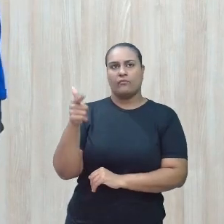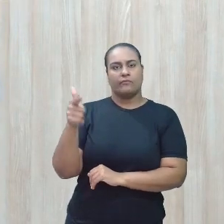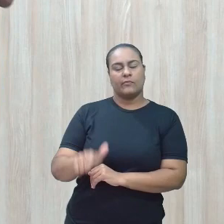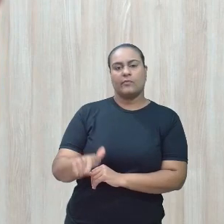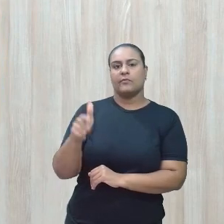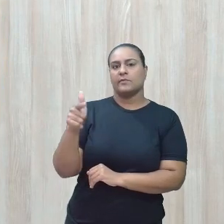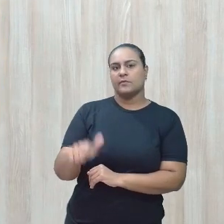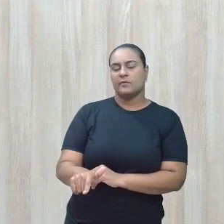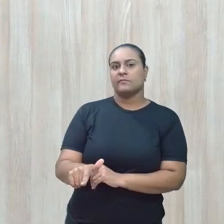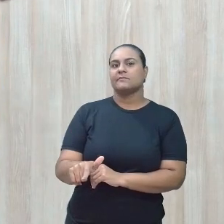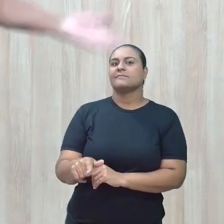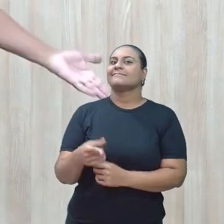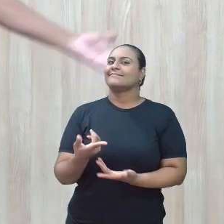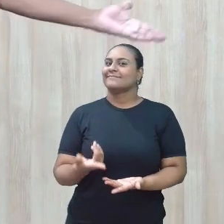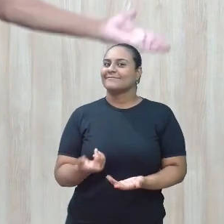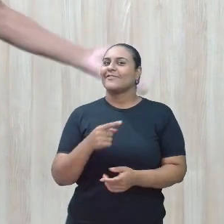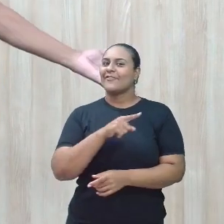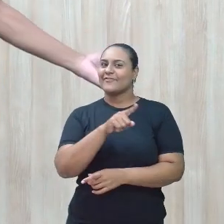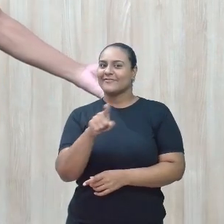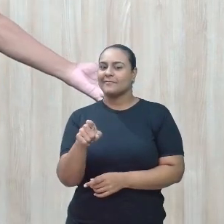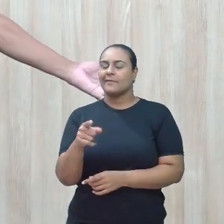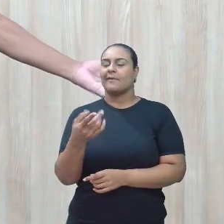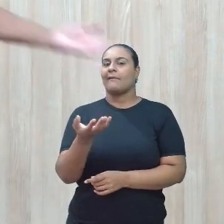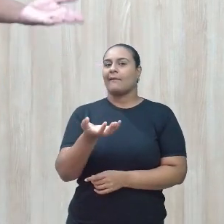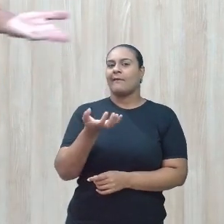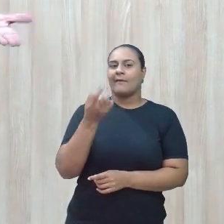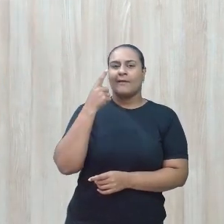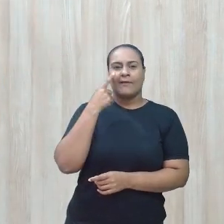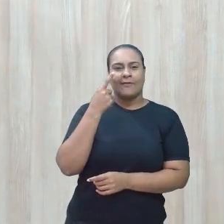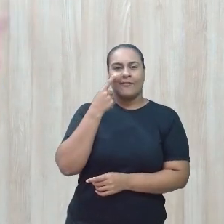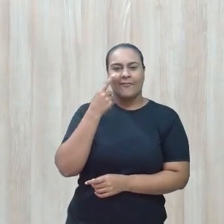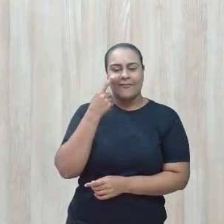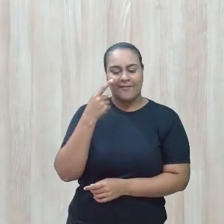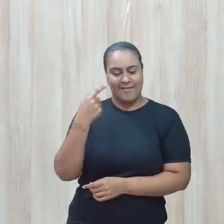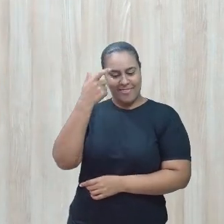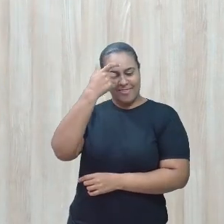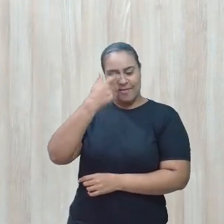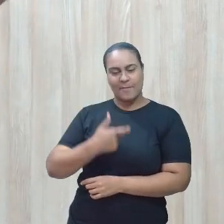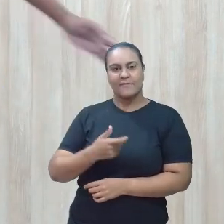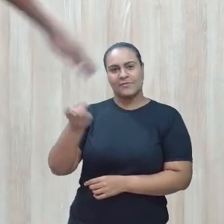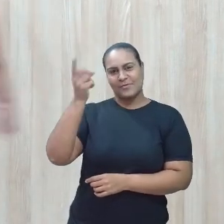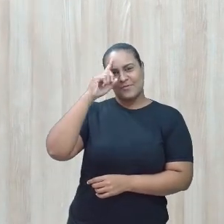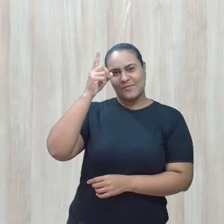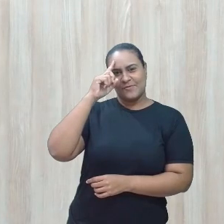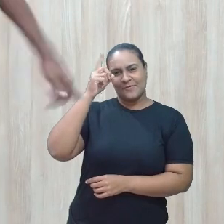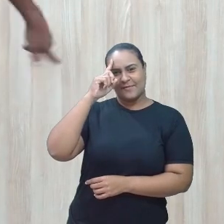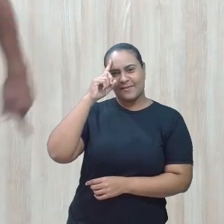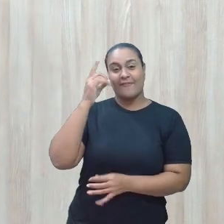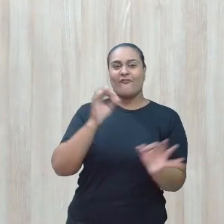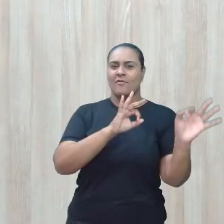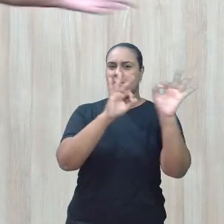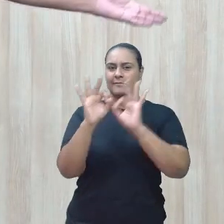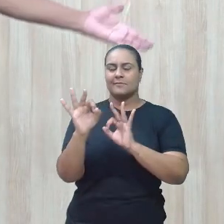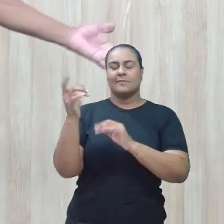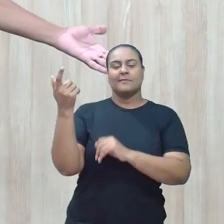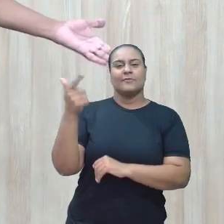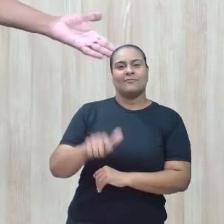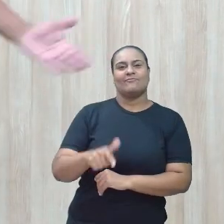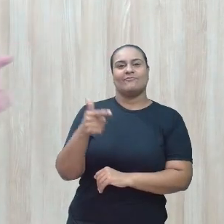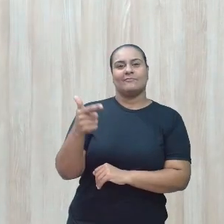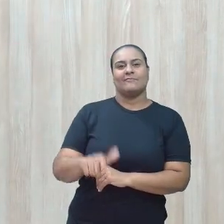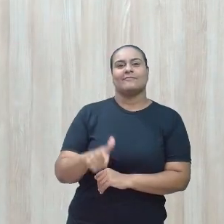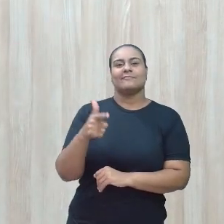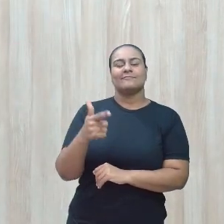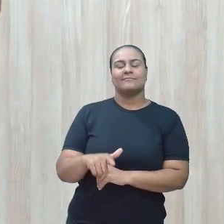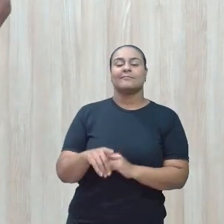necessário. Lógico, quem é que não quer estar vendo o professor Alami todo dia? Não é verdade? Aí chega, eu vou ver o professor Alami de novo, vou ver de novo, vou ver de novo. Então pronto,